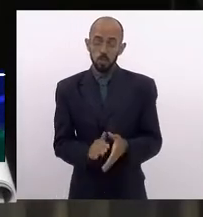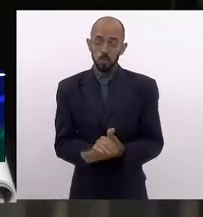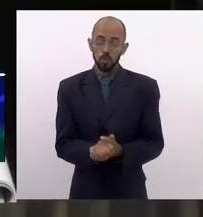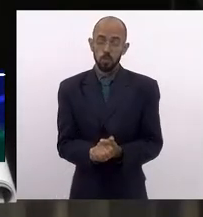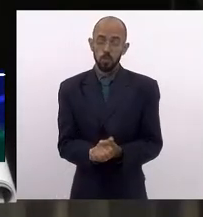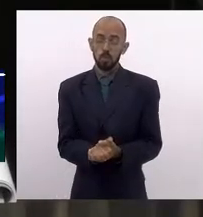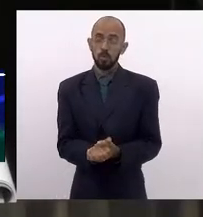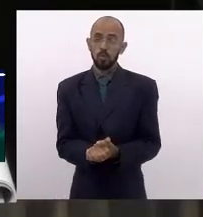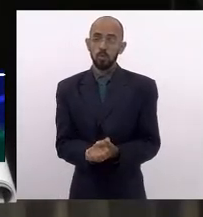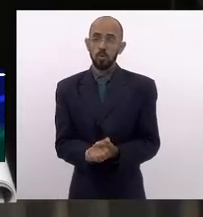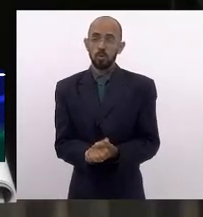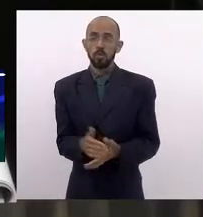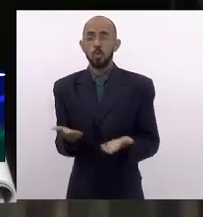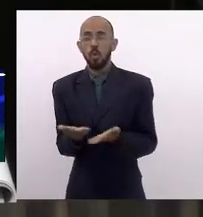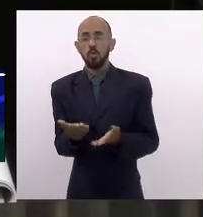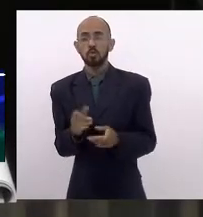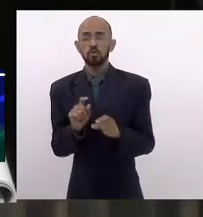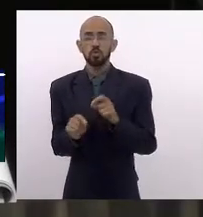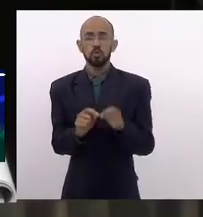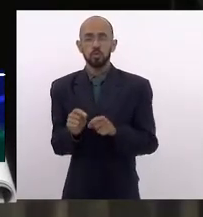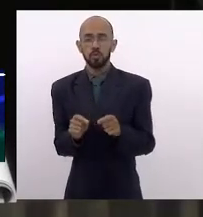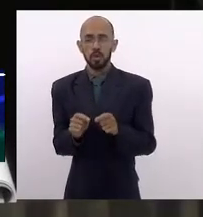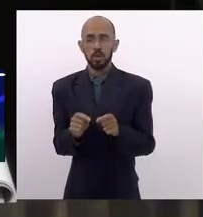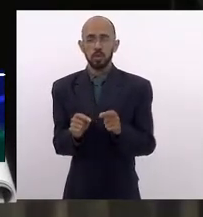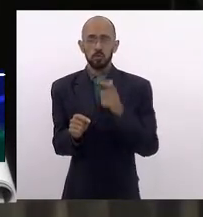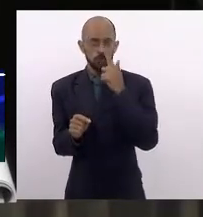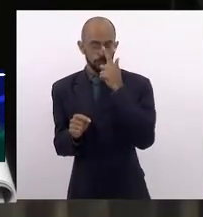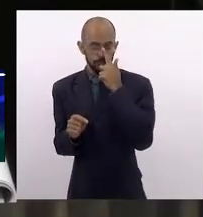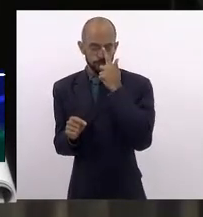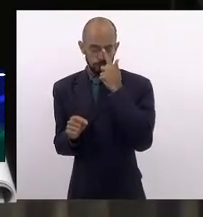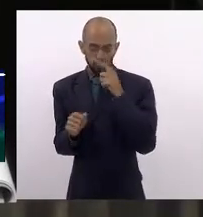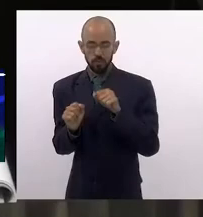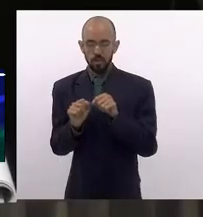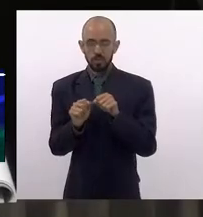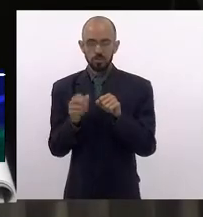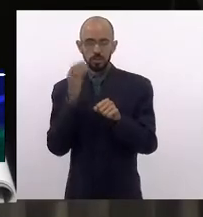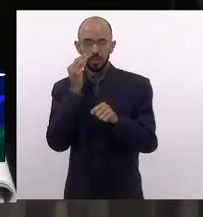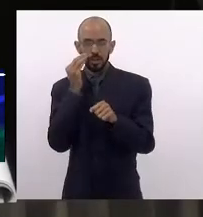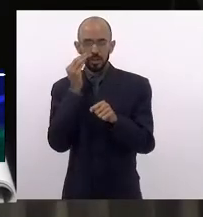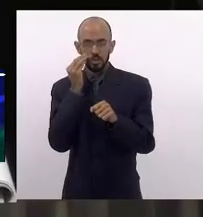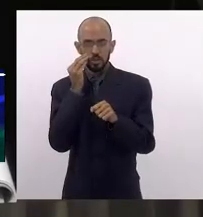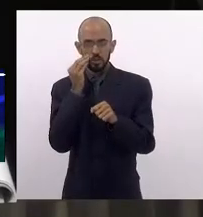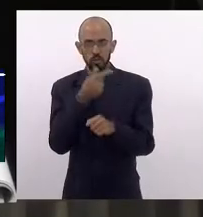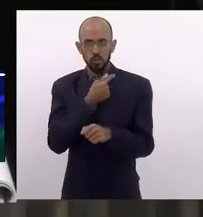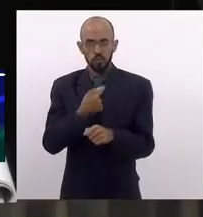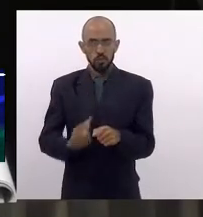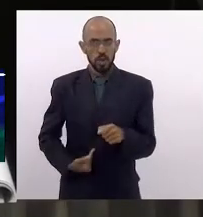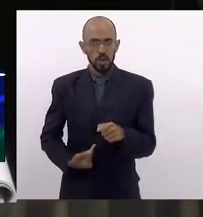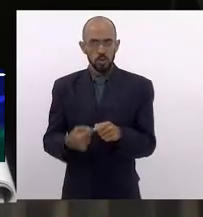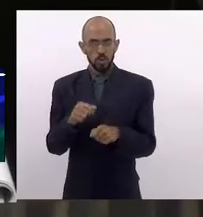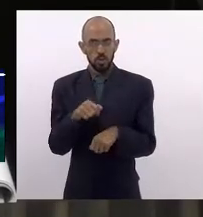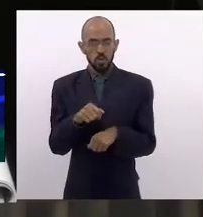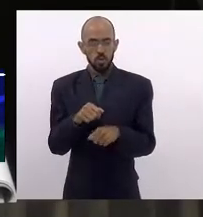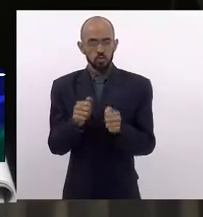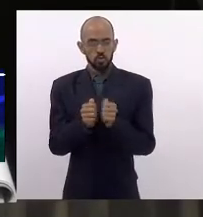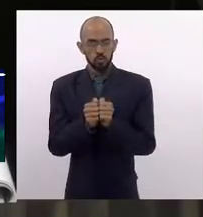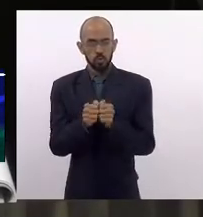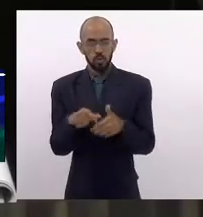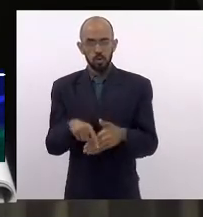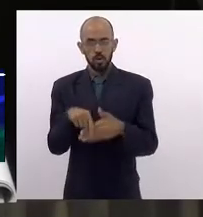hoje faz aqui uma tentativa o governador através do livro governo Márcio Pacheco